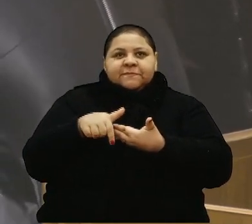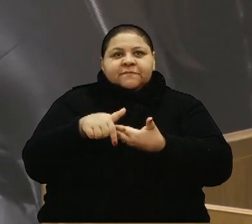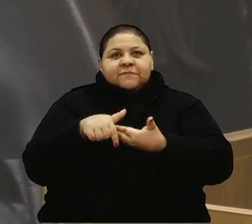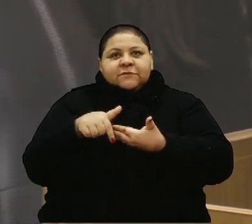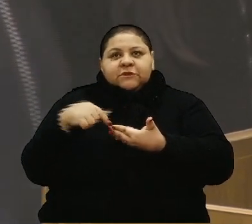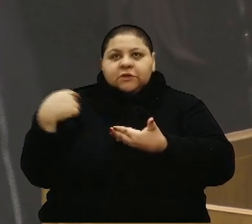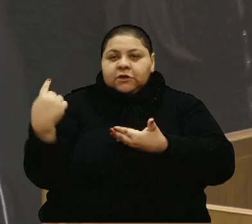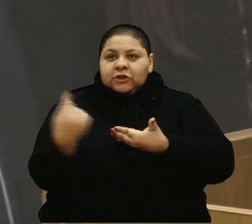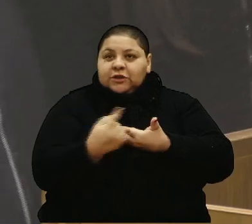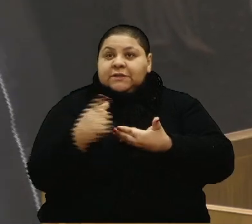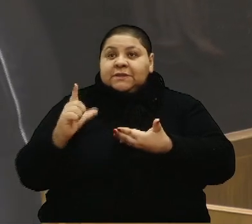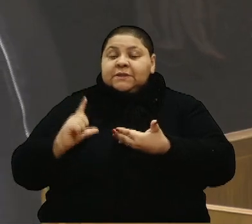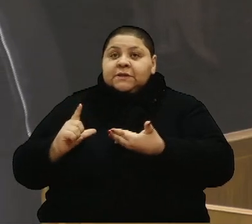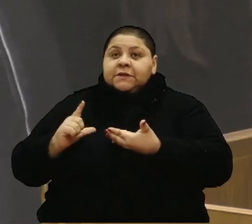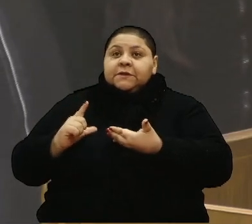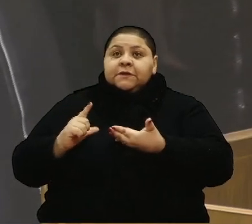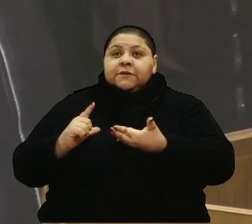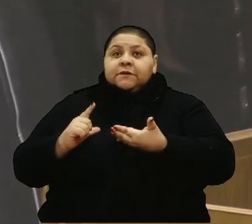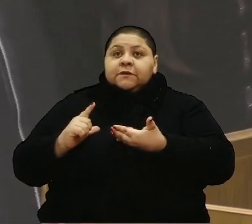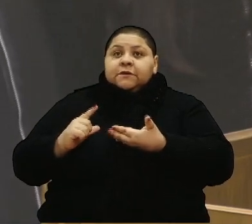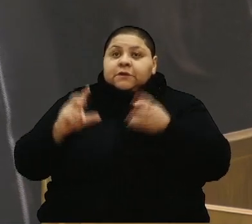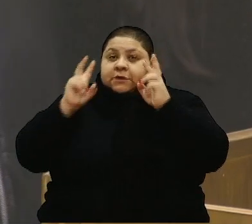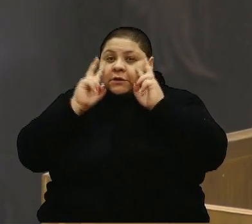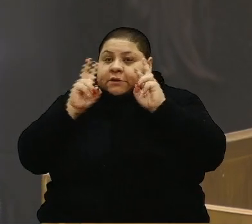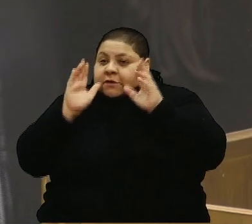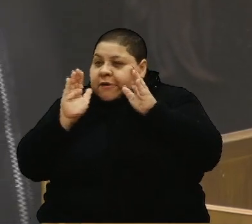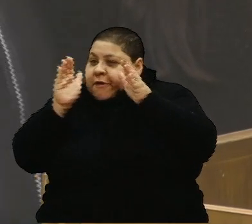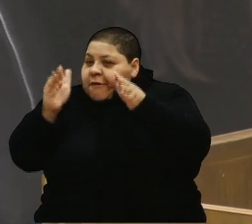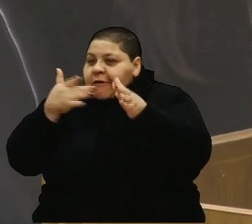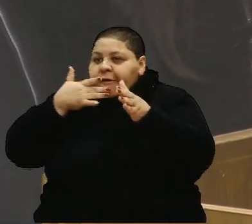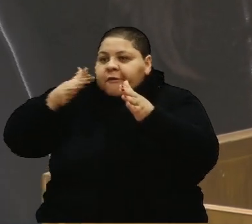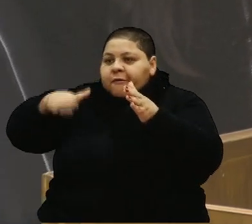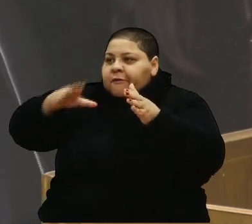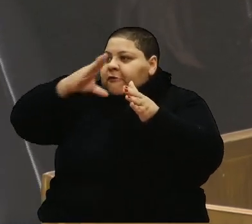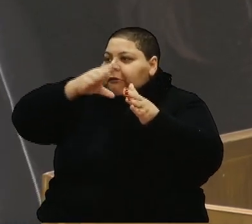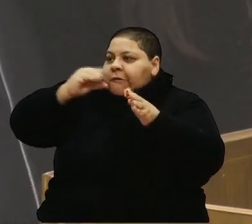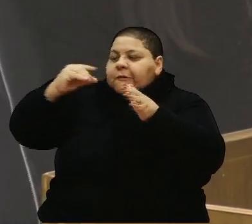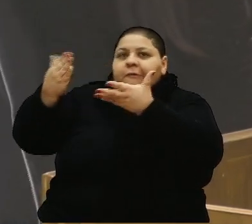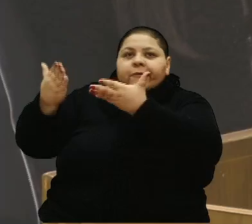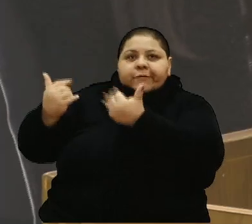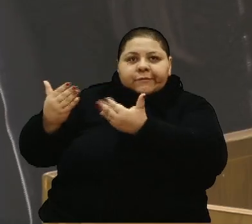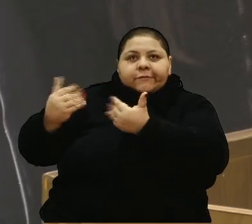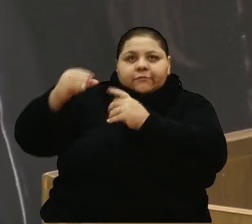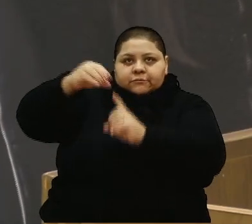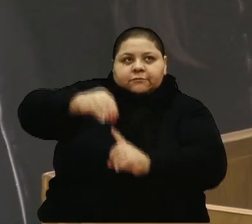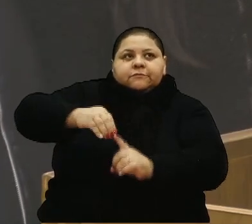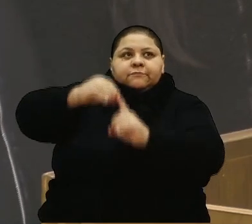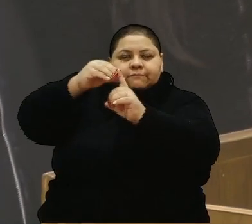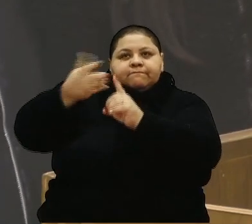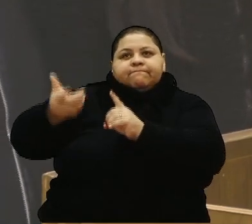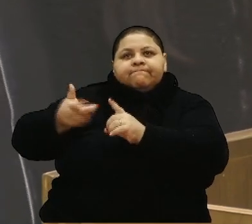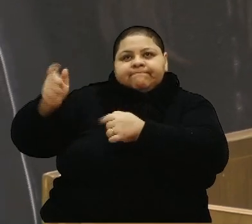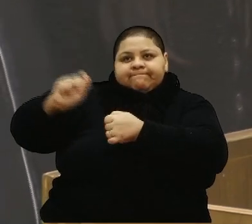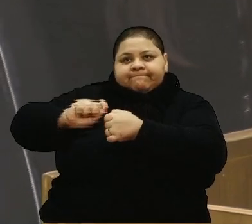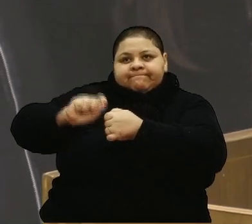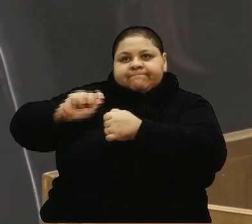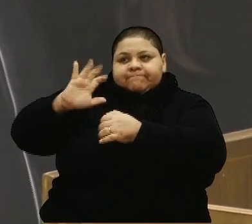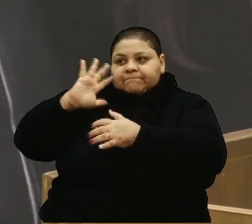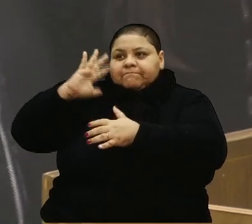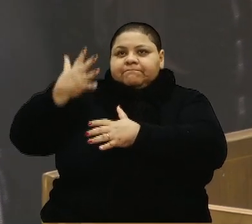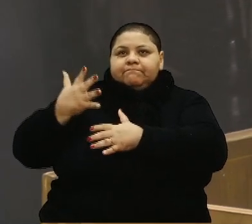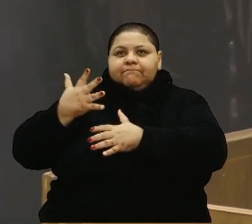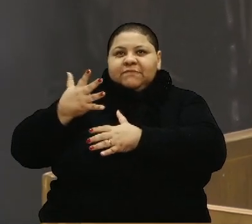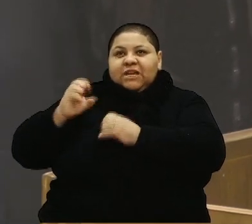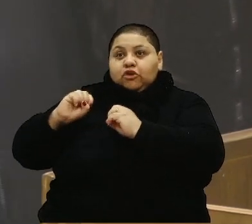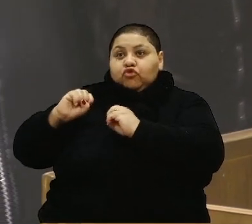nós visamos, né, temos olhos fixos nas crianças, adolescentes e jovens, e principalmente procuramos fazer acontecer a educação do